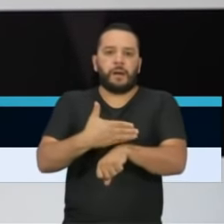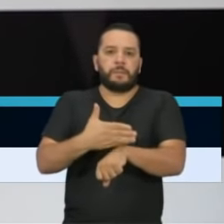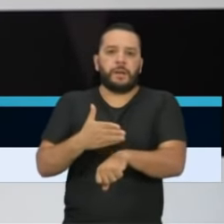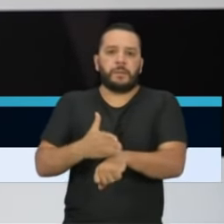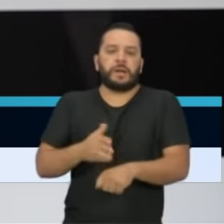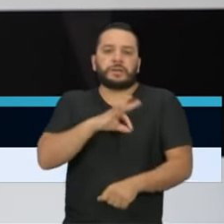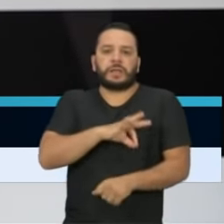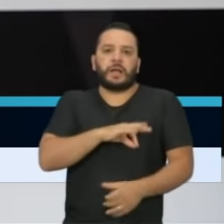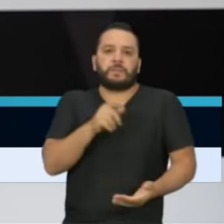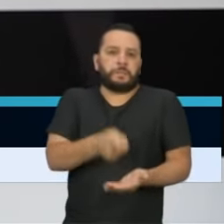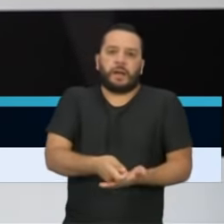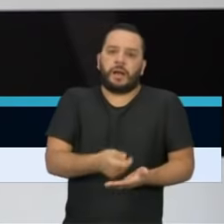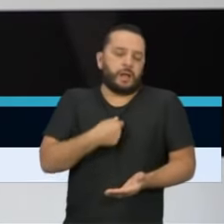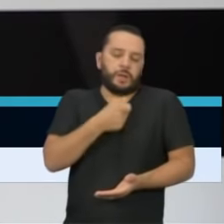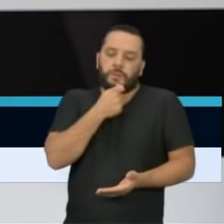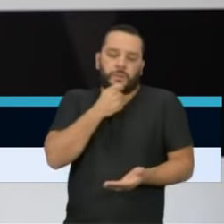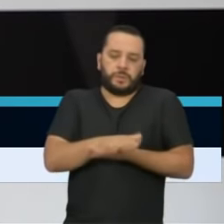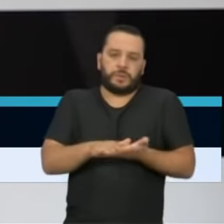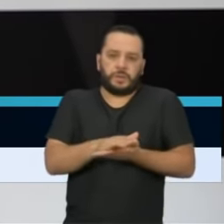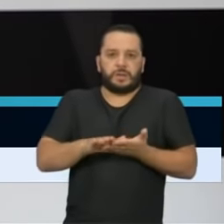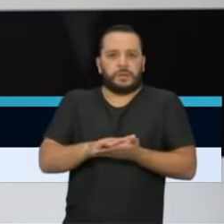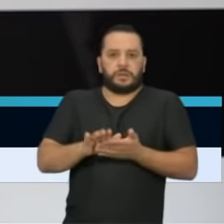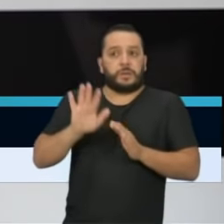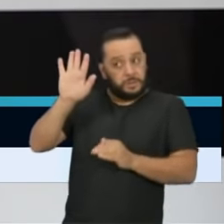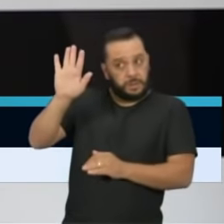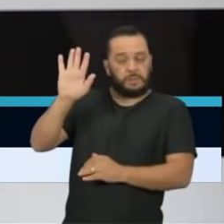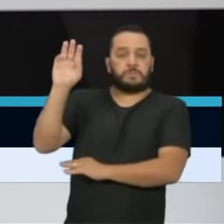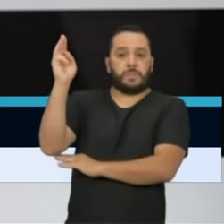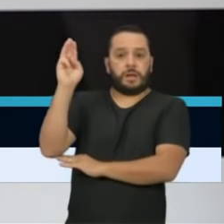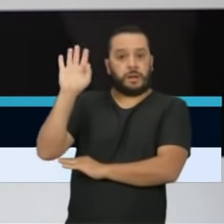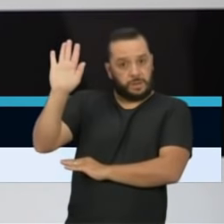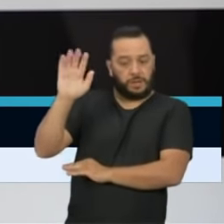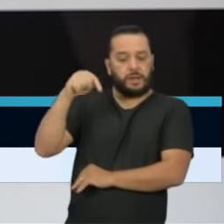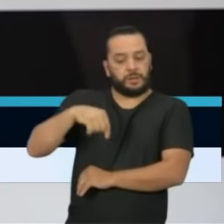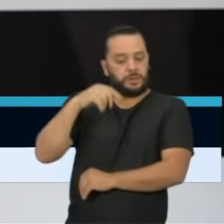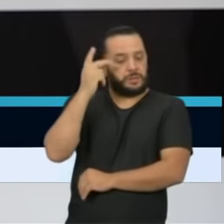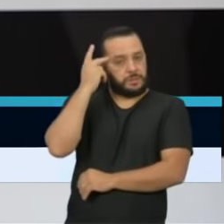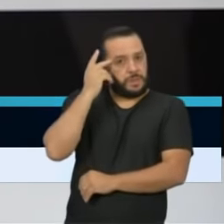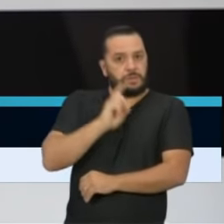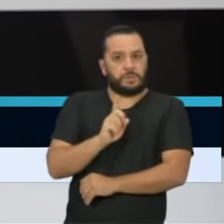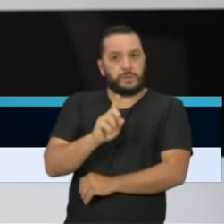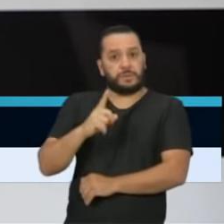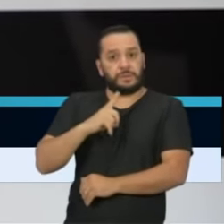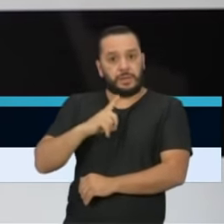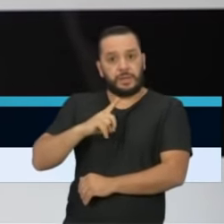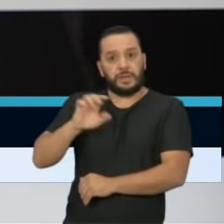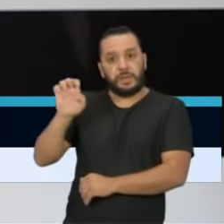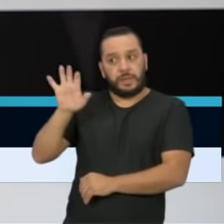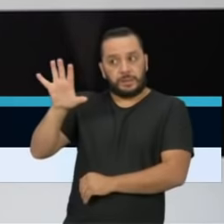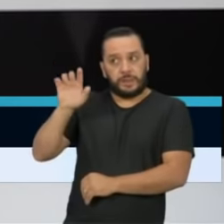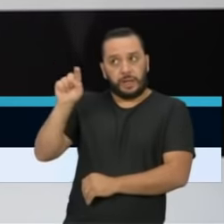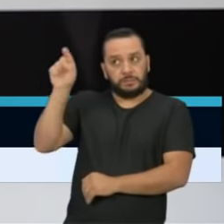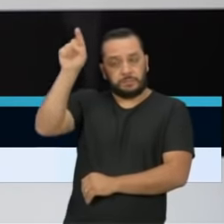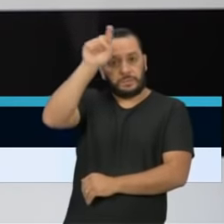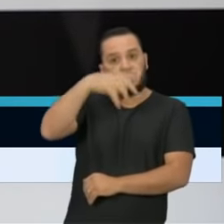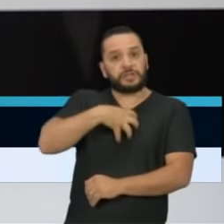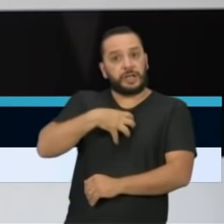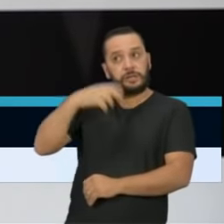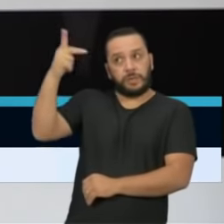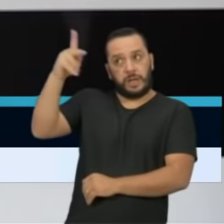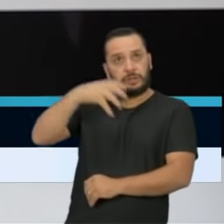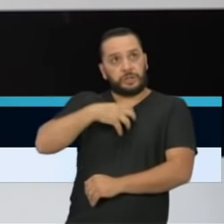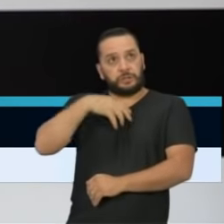decisão não será aplicada aqui em São Paulo. E lembro também, Angélica, cada estado tem as suas próprias características